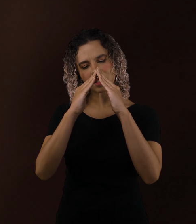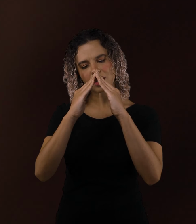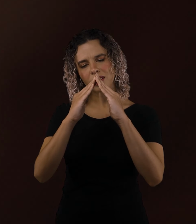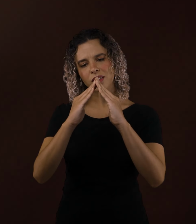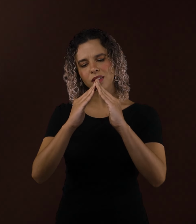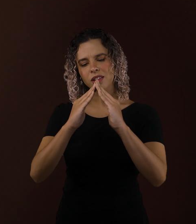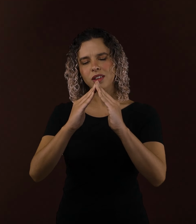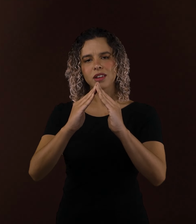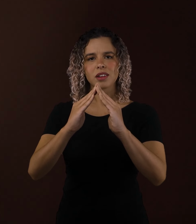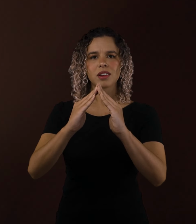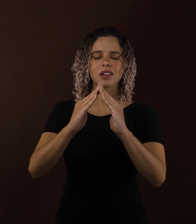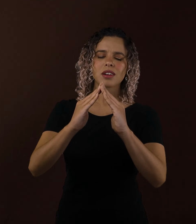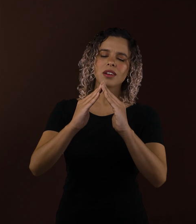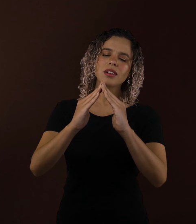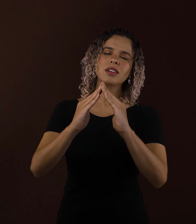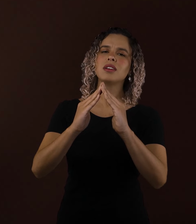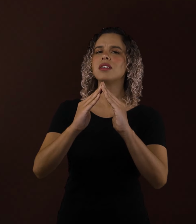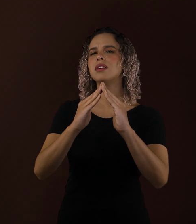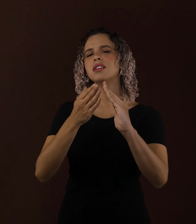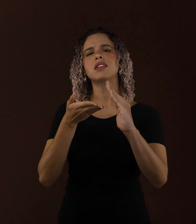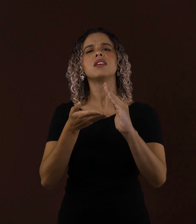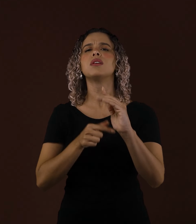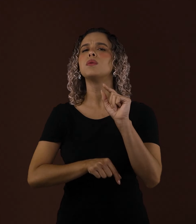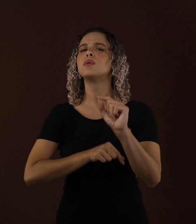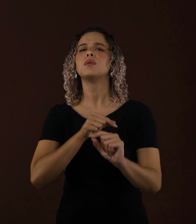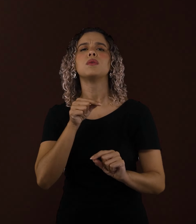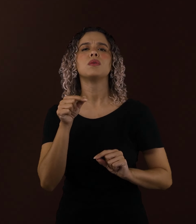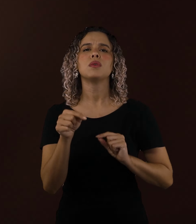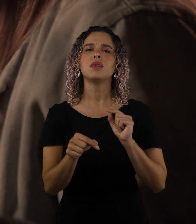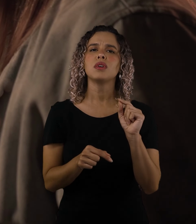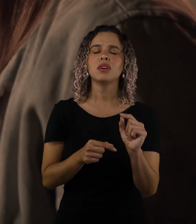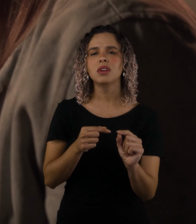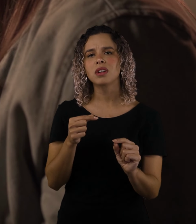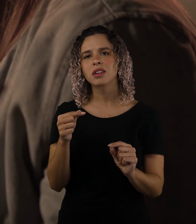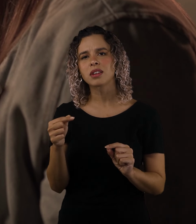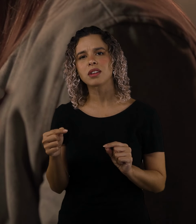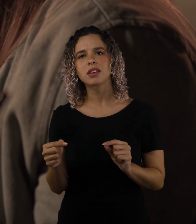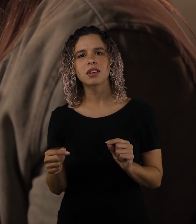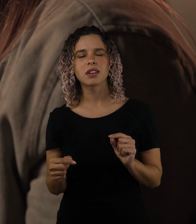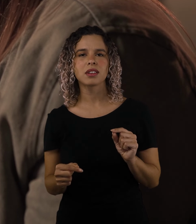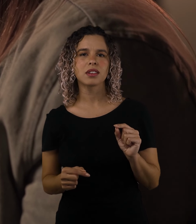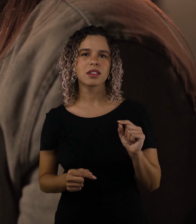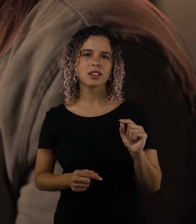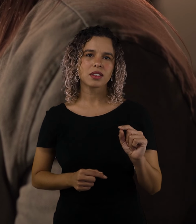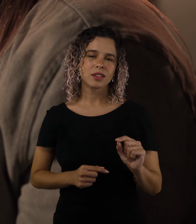Ernesto cabisbaixo, sério. What is home?